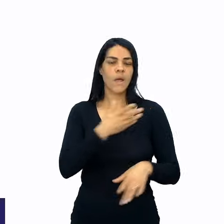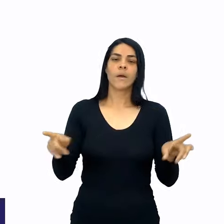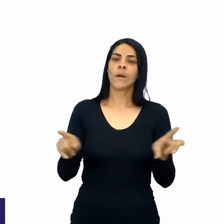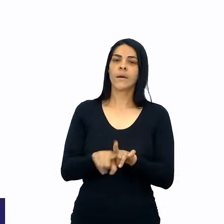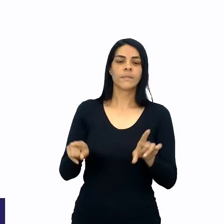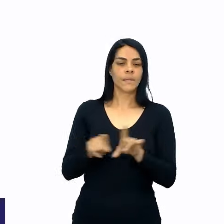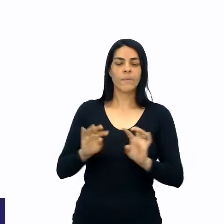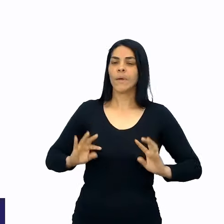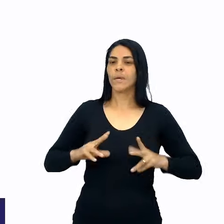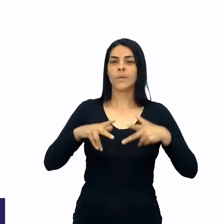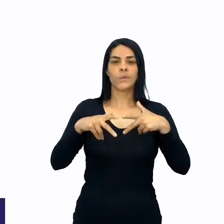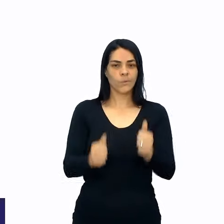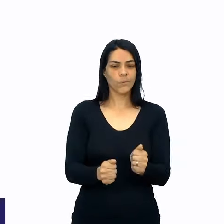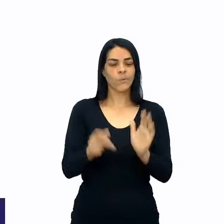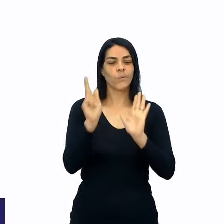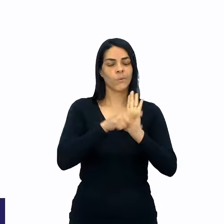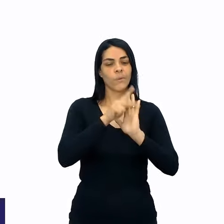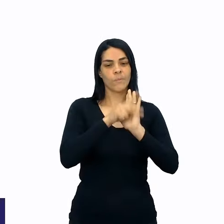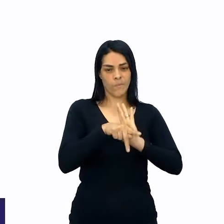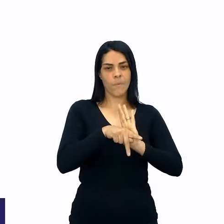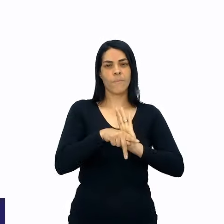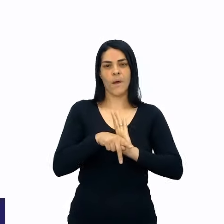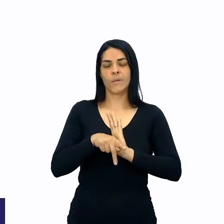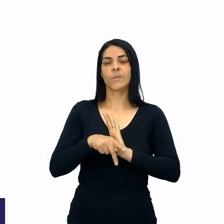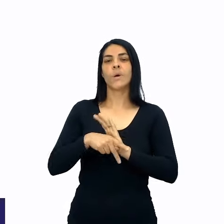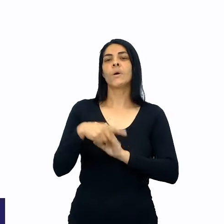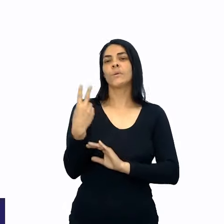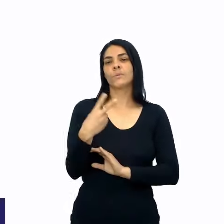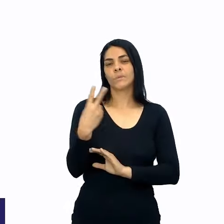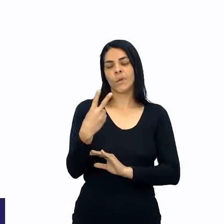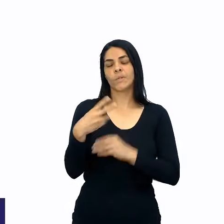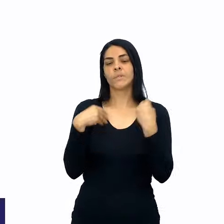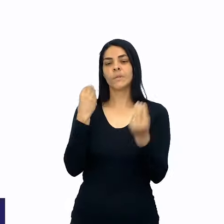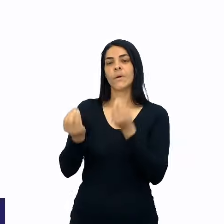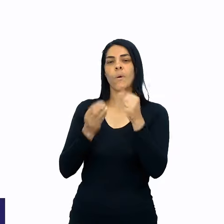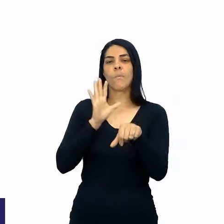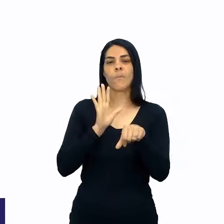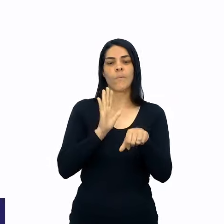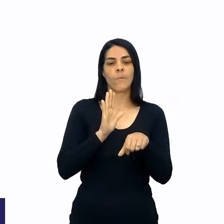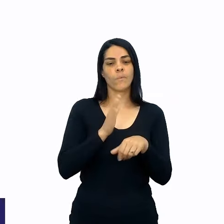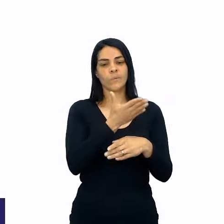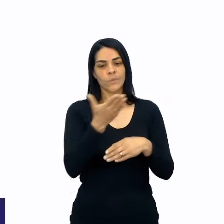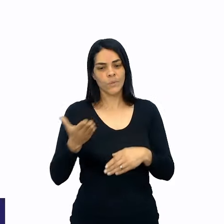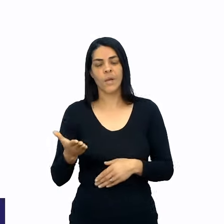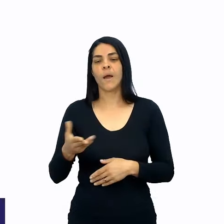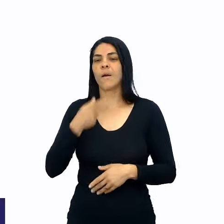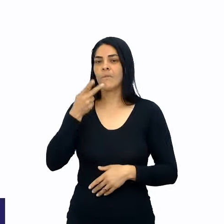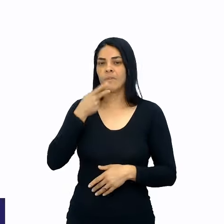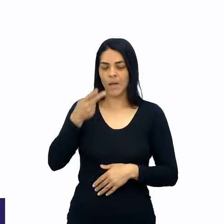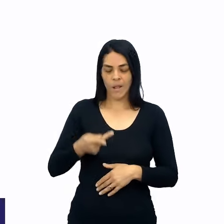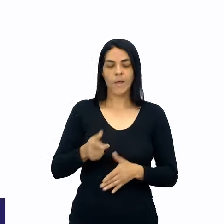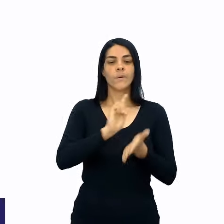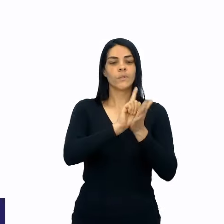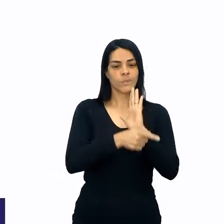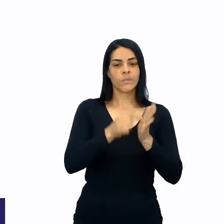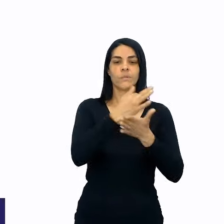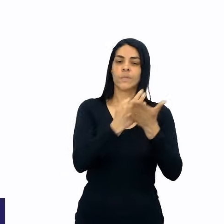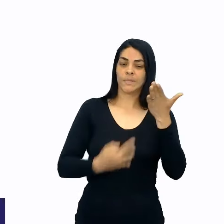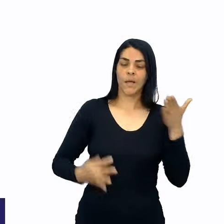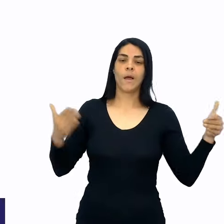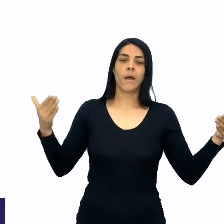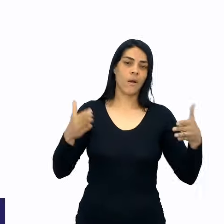está sendo proposto nessa etapa 2, que, como nós vimos, fala bastante sobre os gêneros textuais. E aqui nós